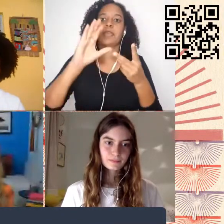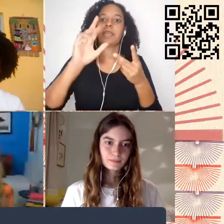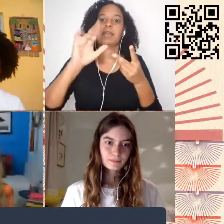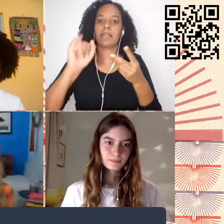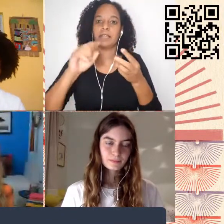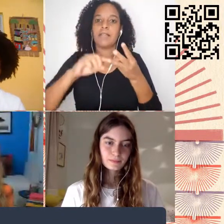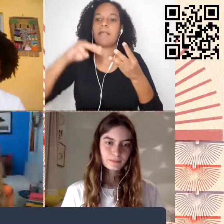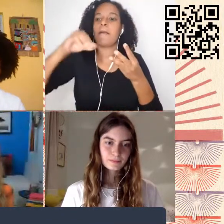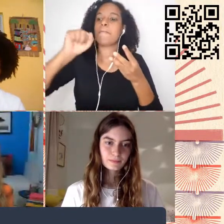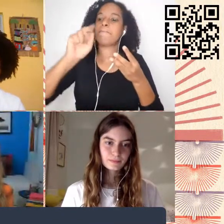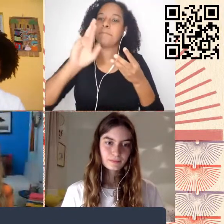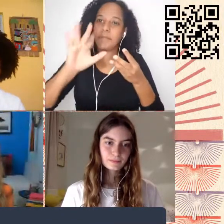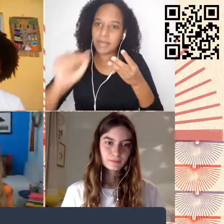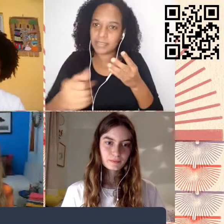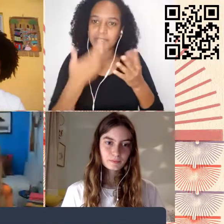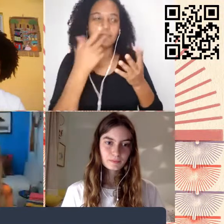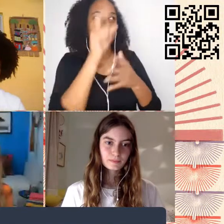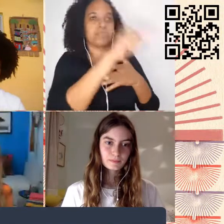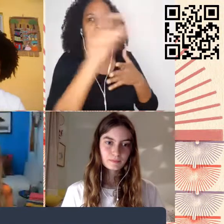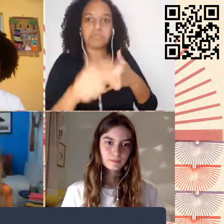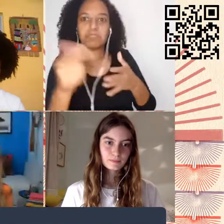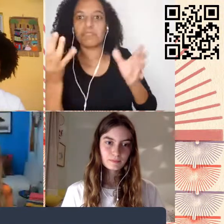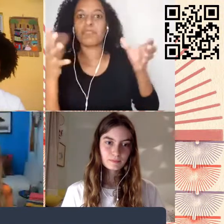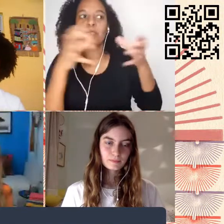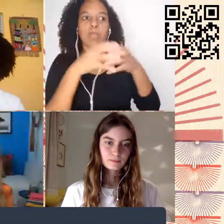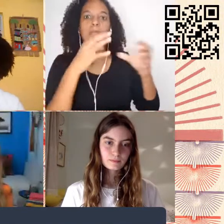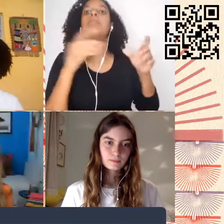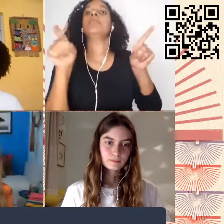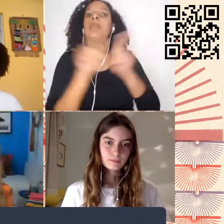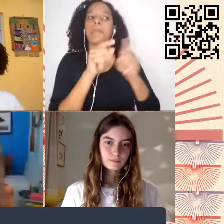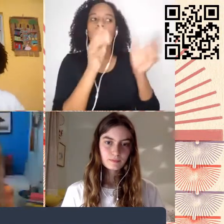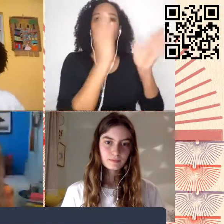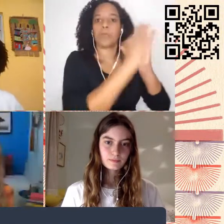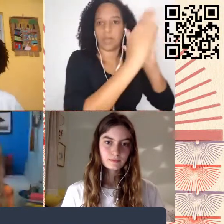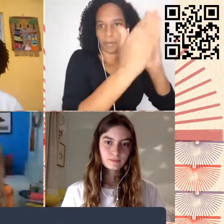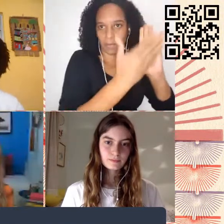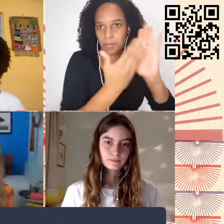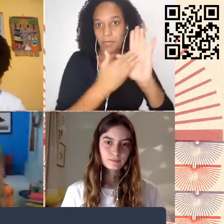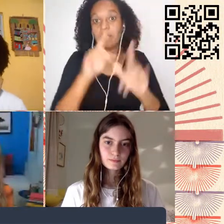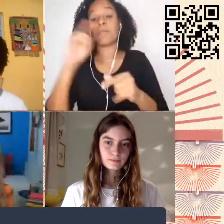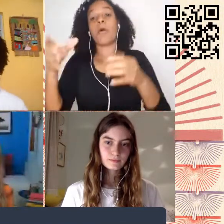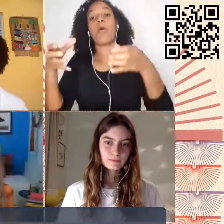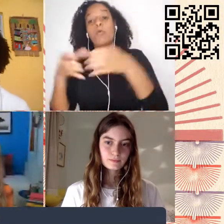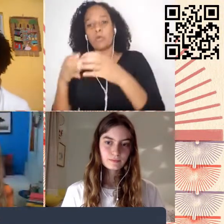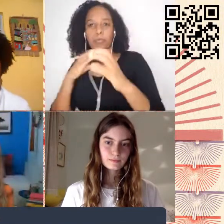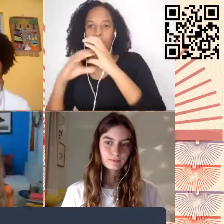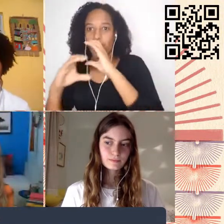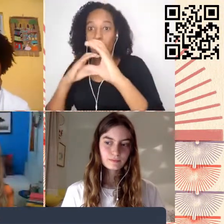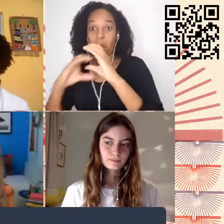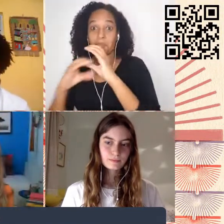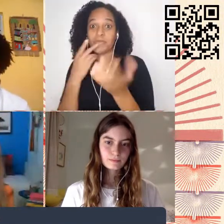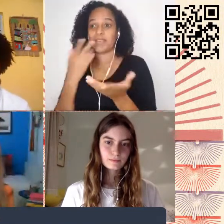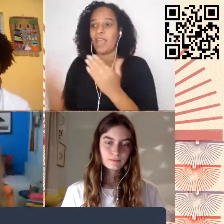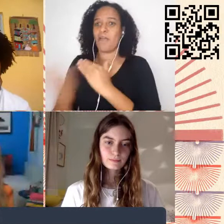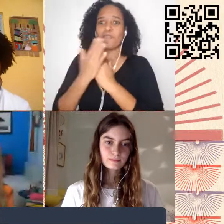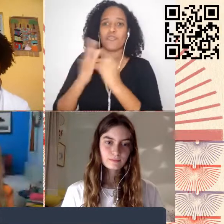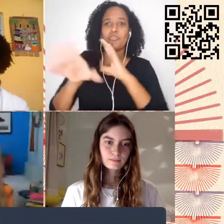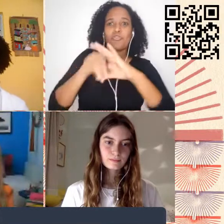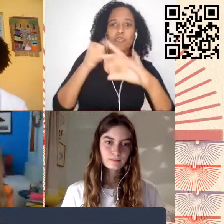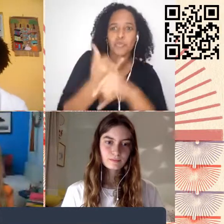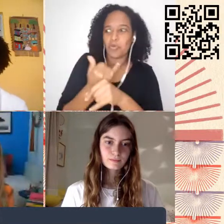Márcia, as meninas da comunicação que estão fazendo esse bate-bola entre nós, Instagram, YouTube, que